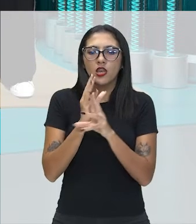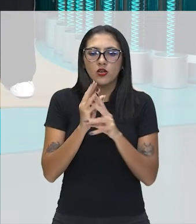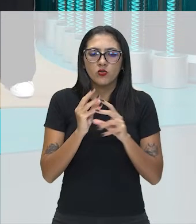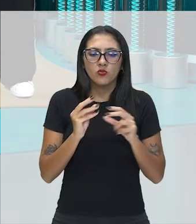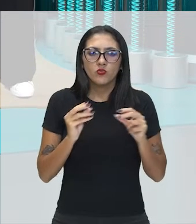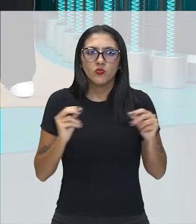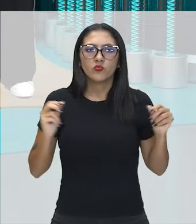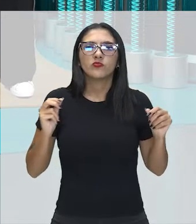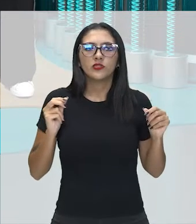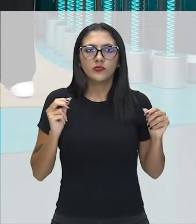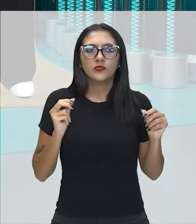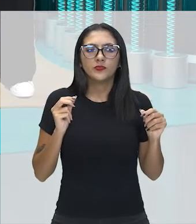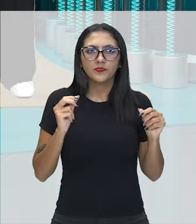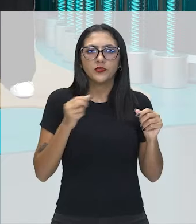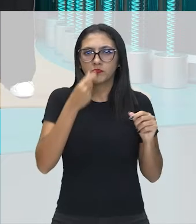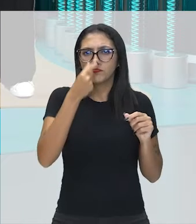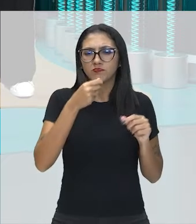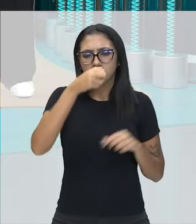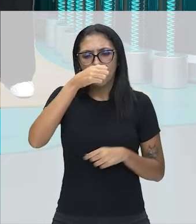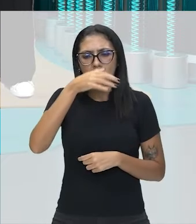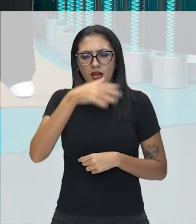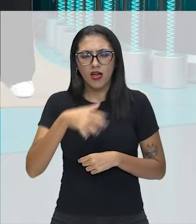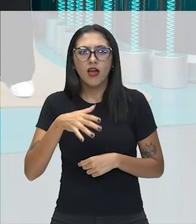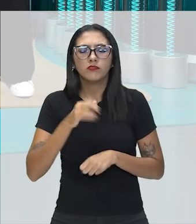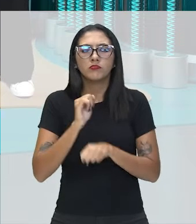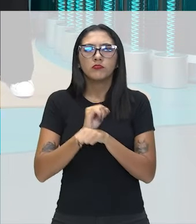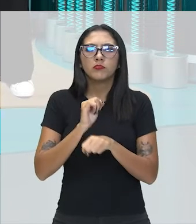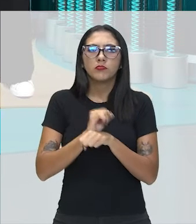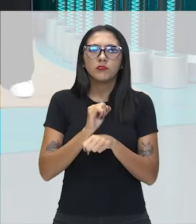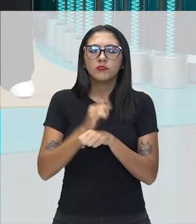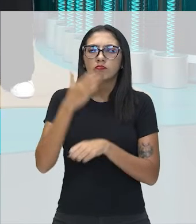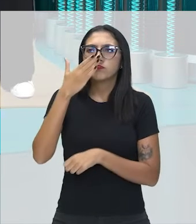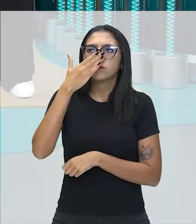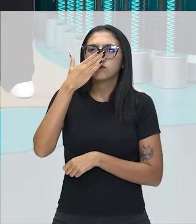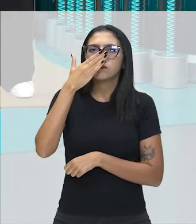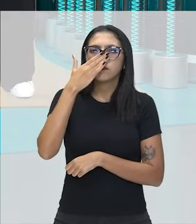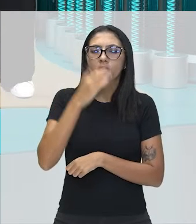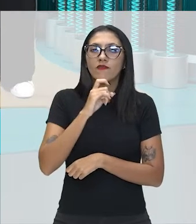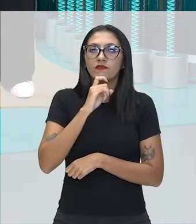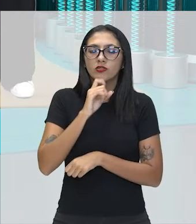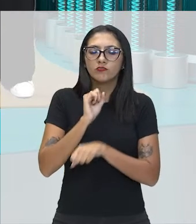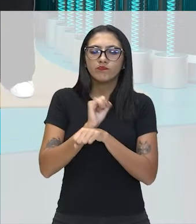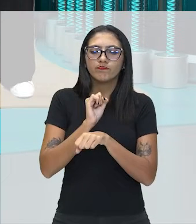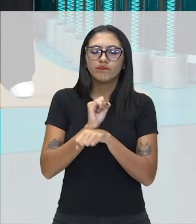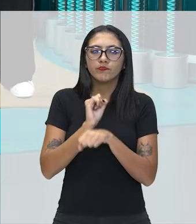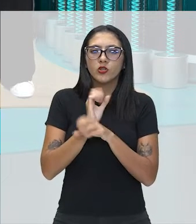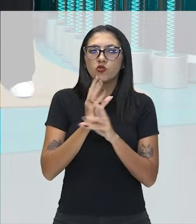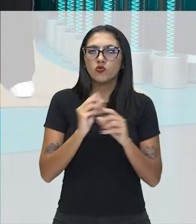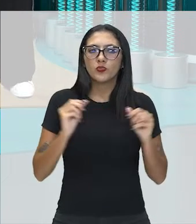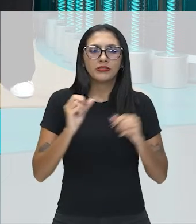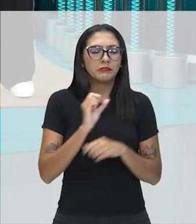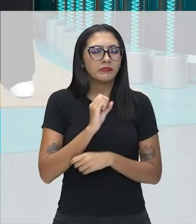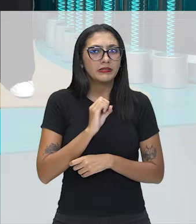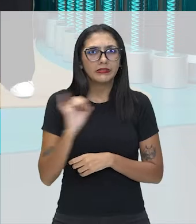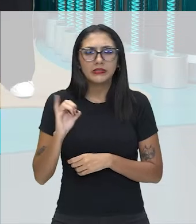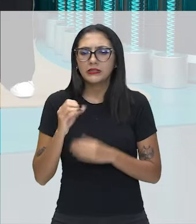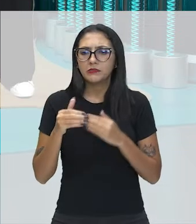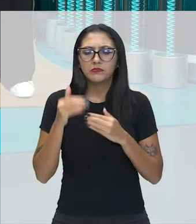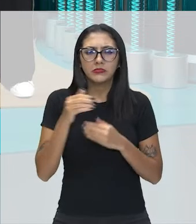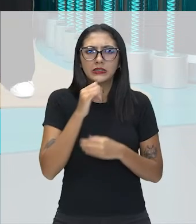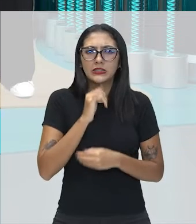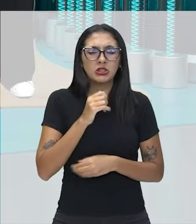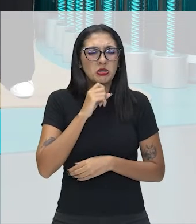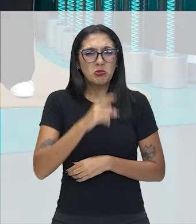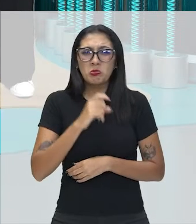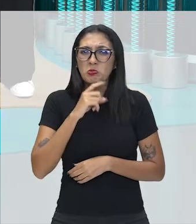essa hemorragia ali, aquele sangue, fique escorrendo por mais tempo. E caso não passe de jeito nenhum, leve essa